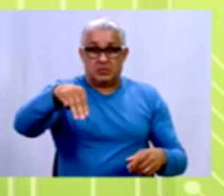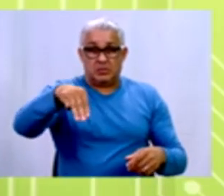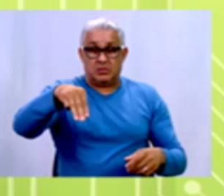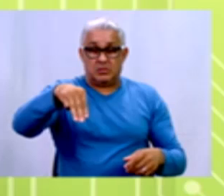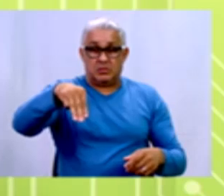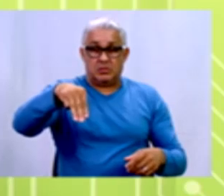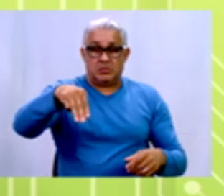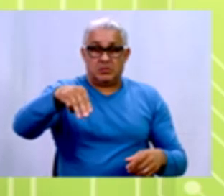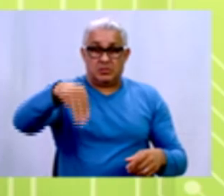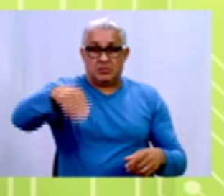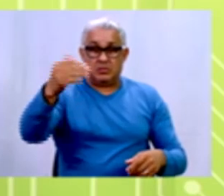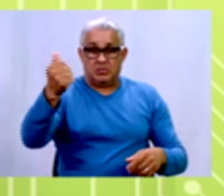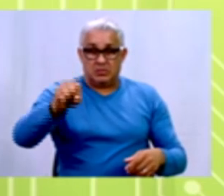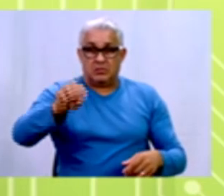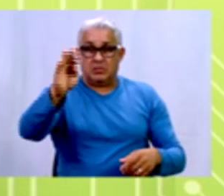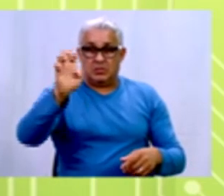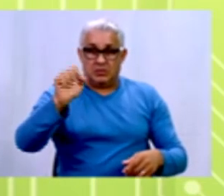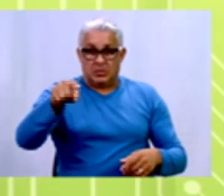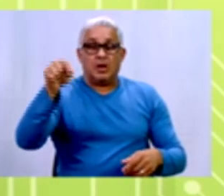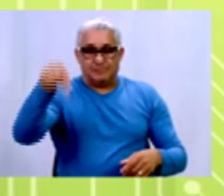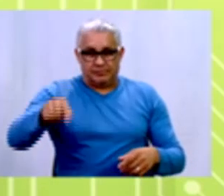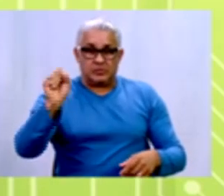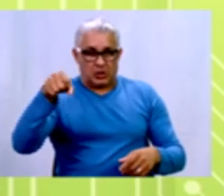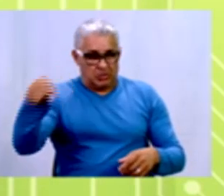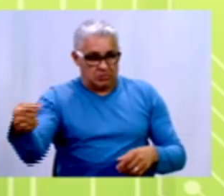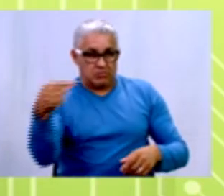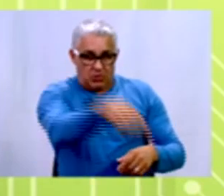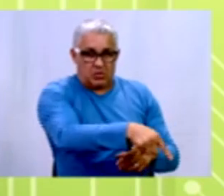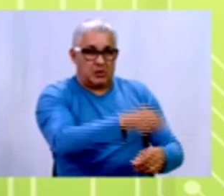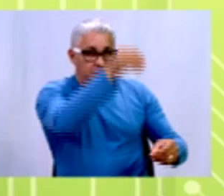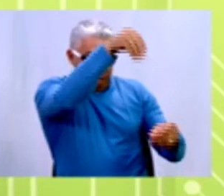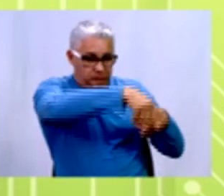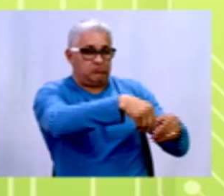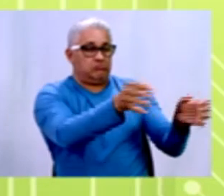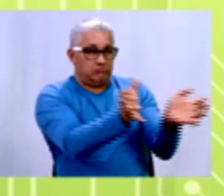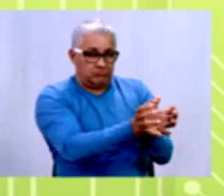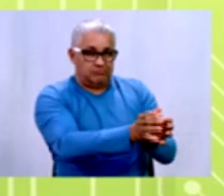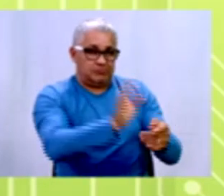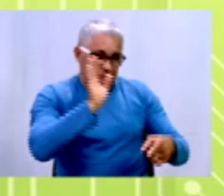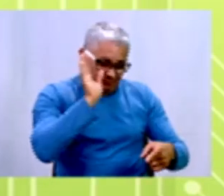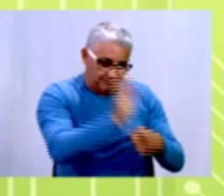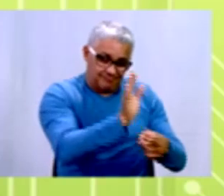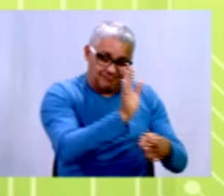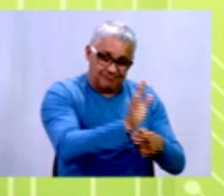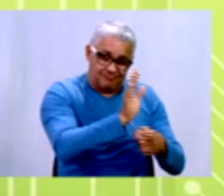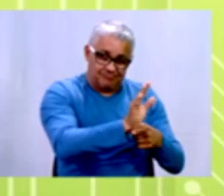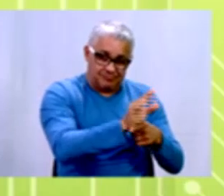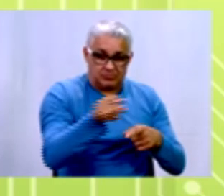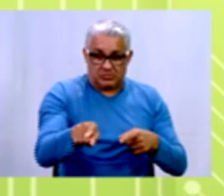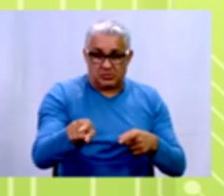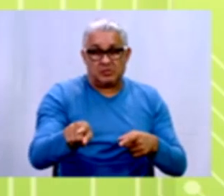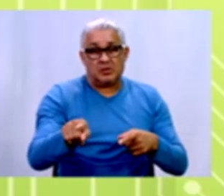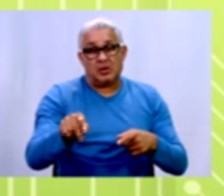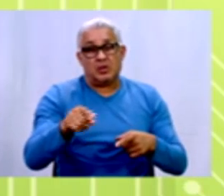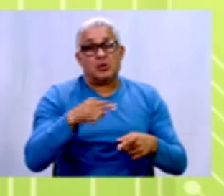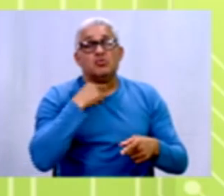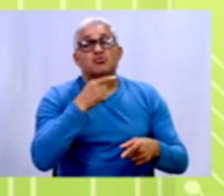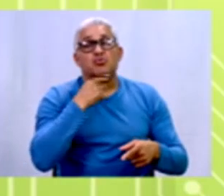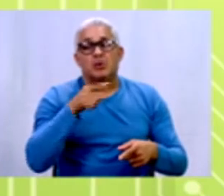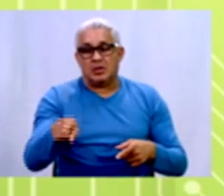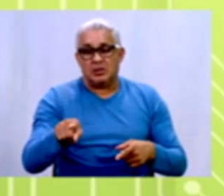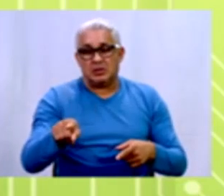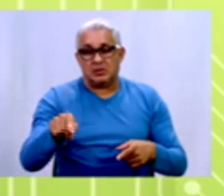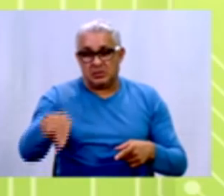que surja eventualmente ali dentro no momento da produção, o Scrum Master é que vai se dirigir ao PO para que sejam